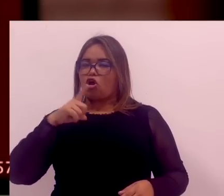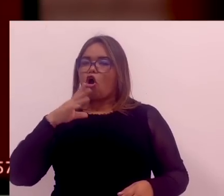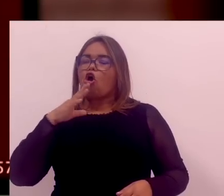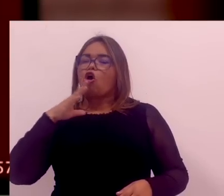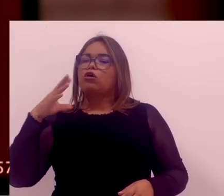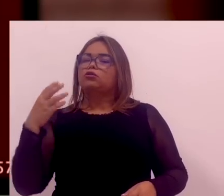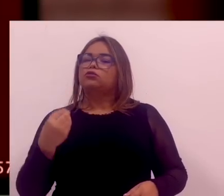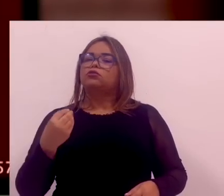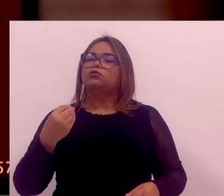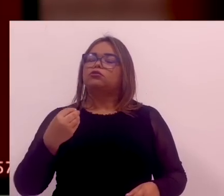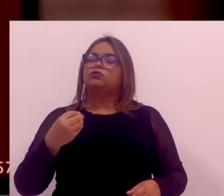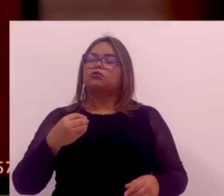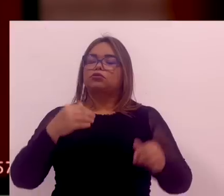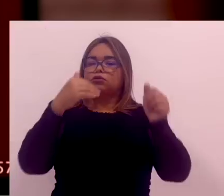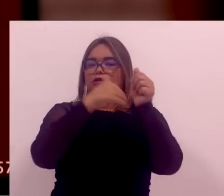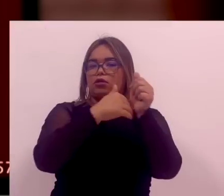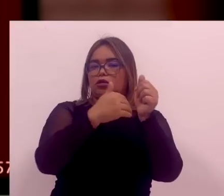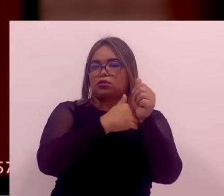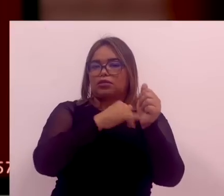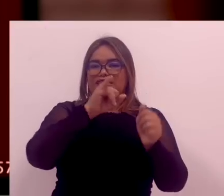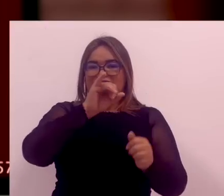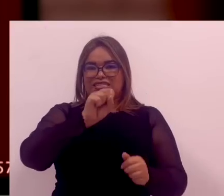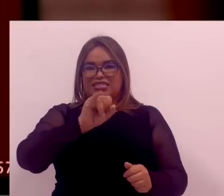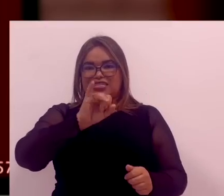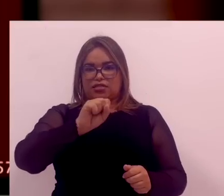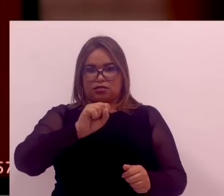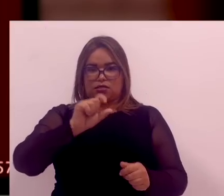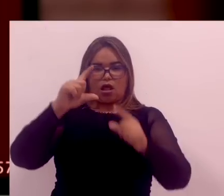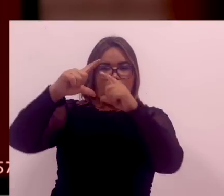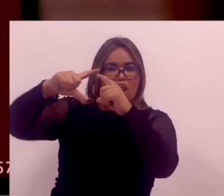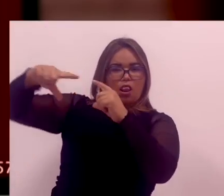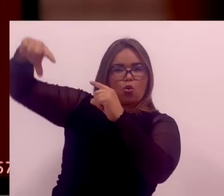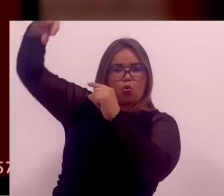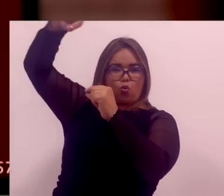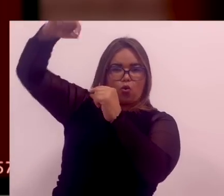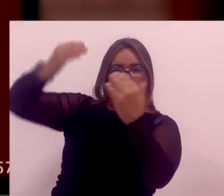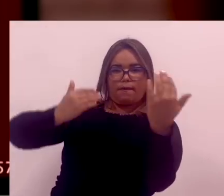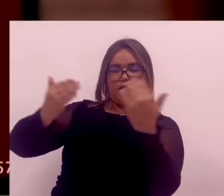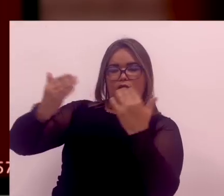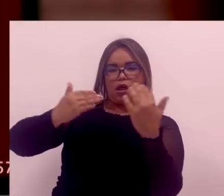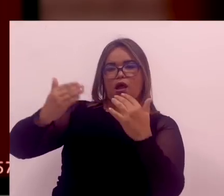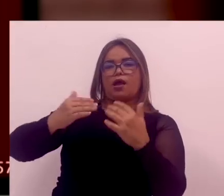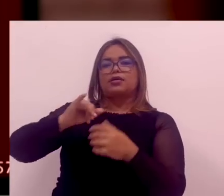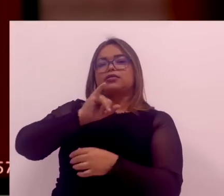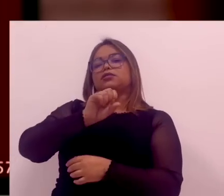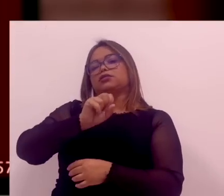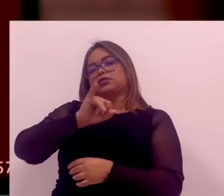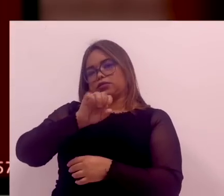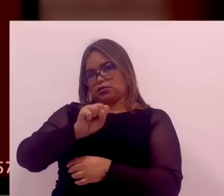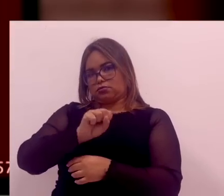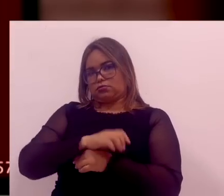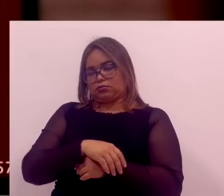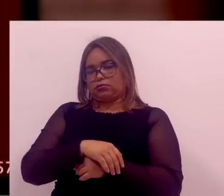a adoravam sob o símbolo da lua. A lua foi escolhida para representar Ísis porque a lua domina a